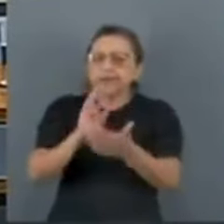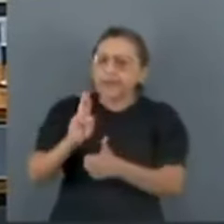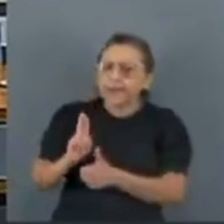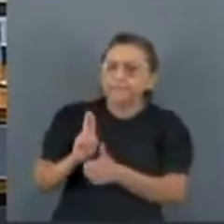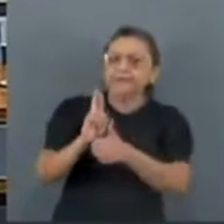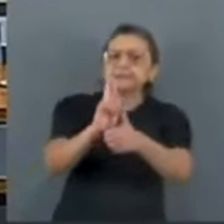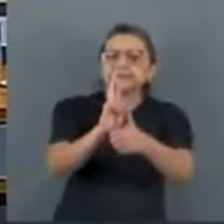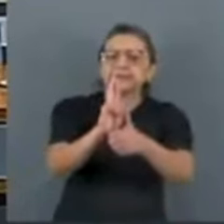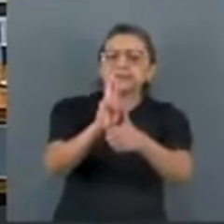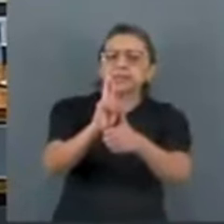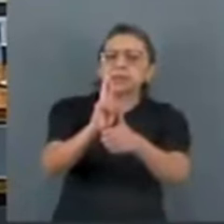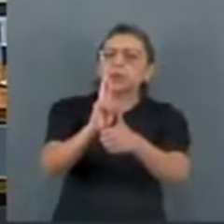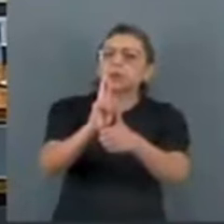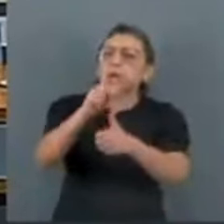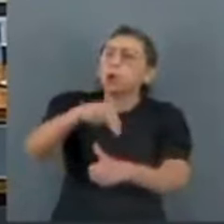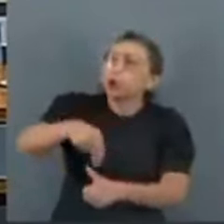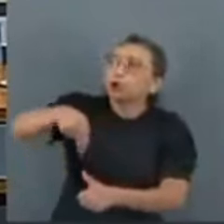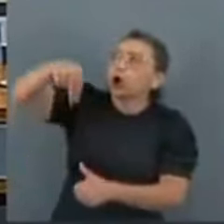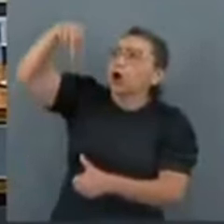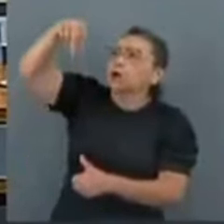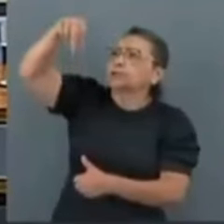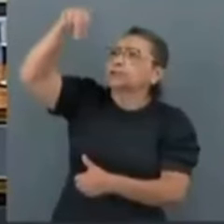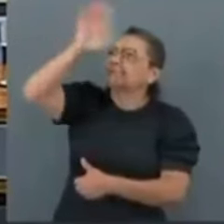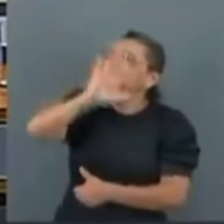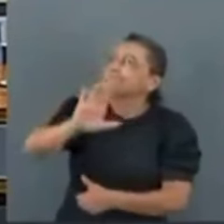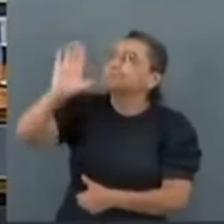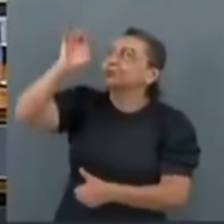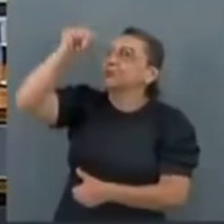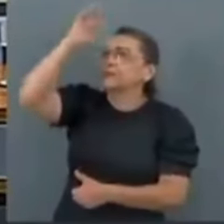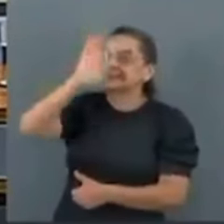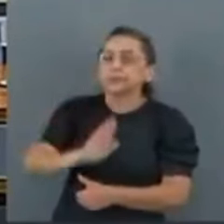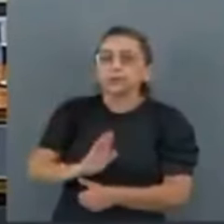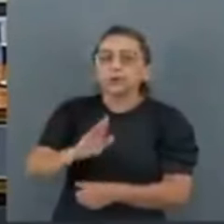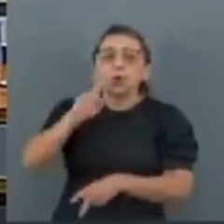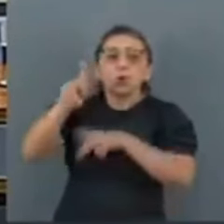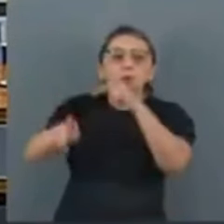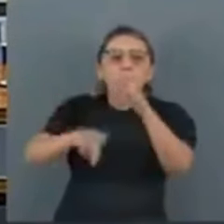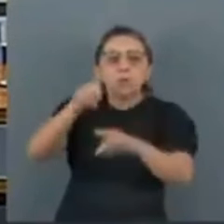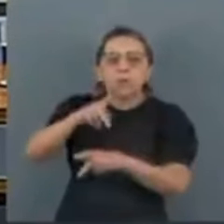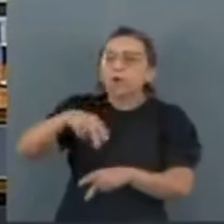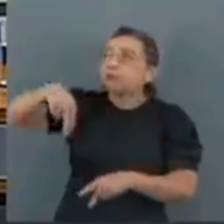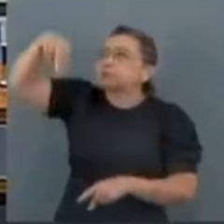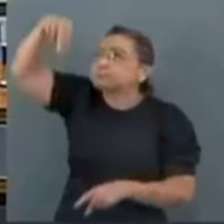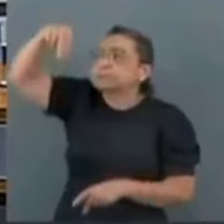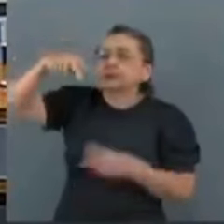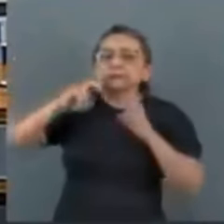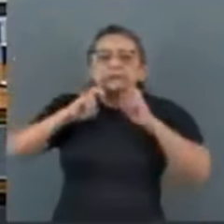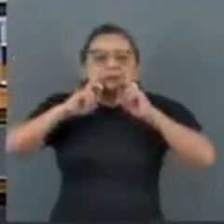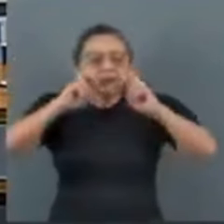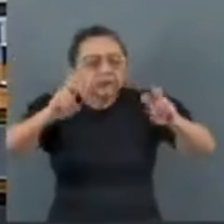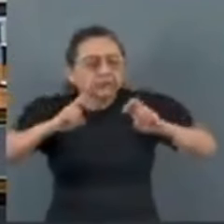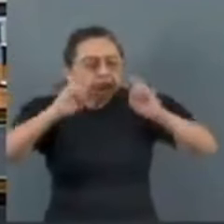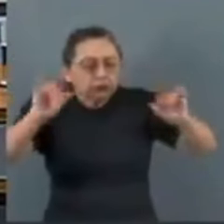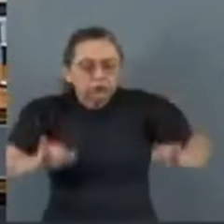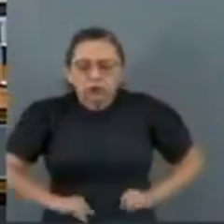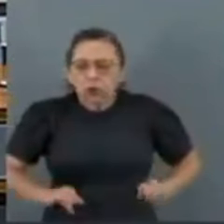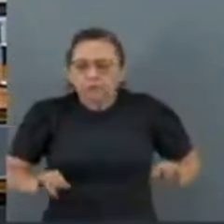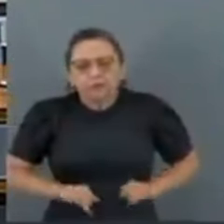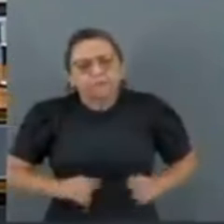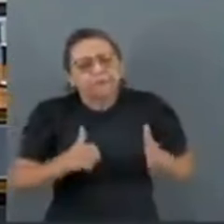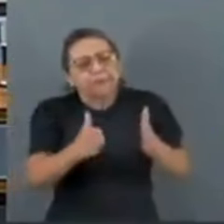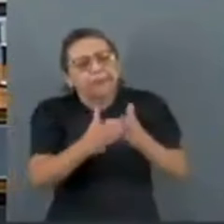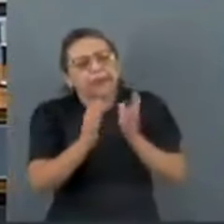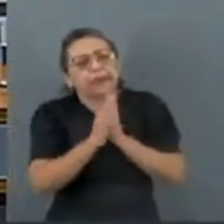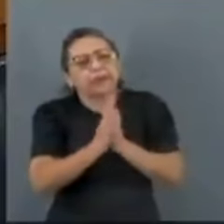o norte brasileiro. O povo do norte que geme e que clama por